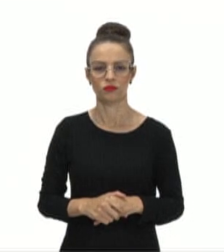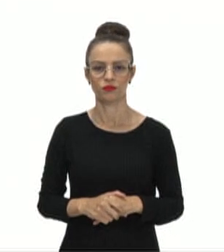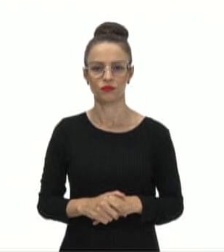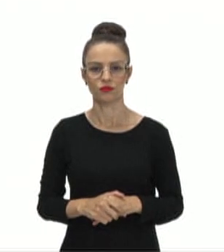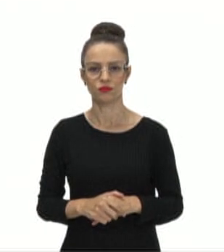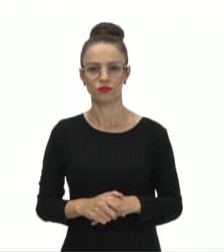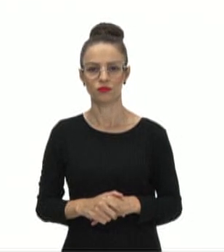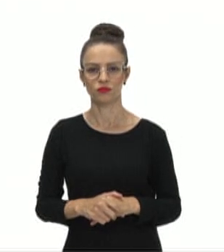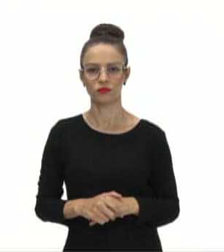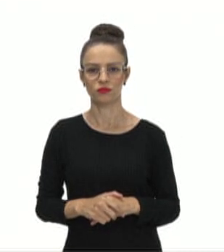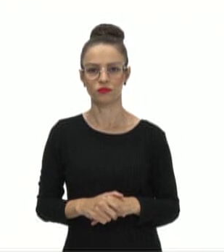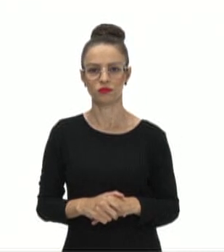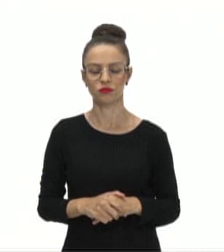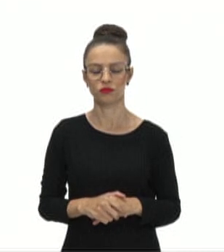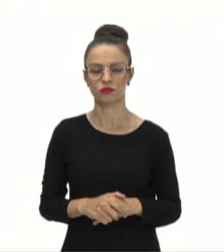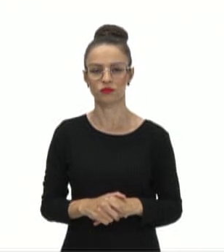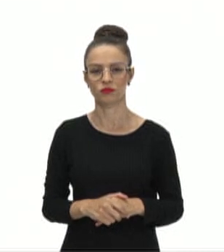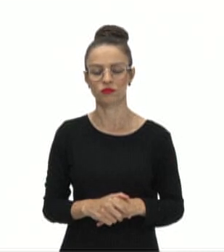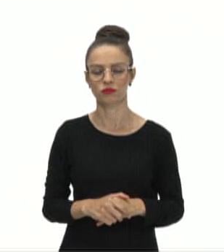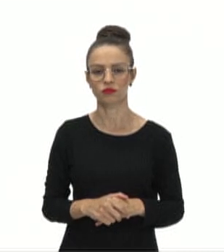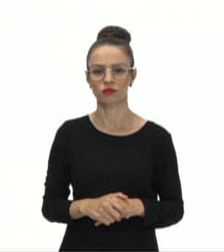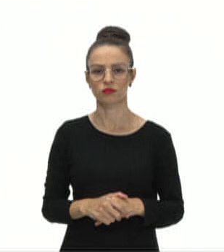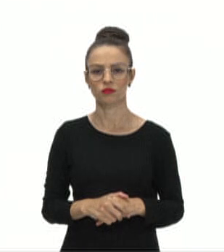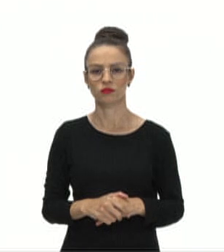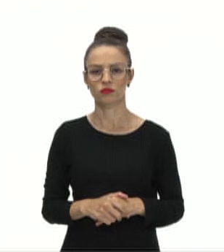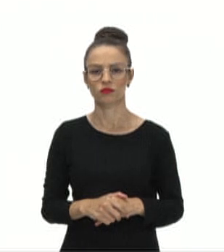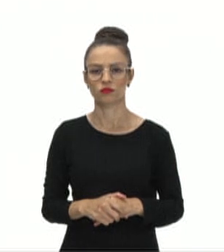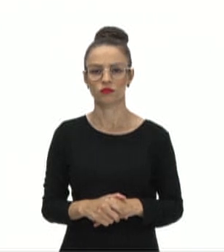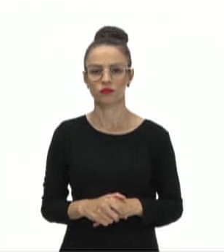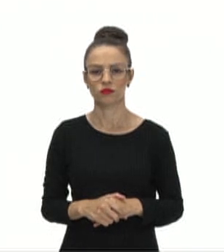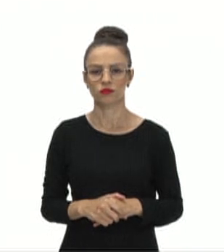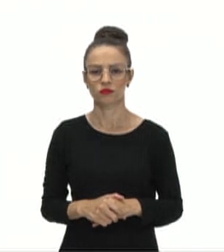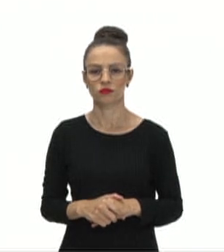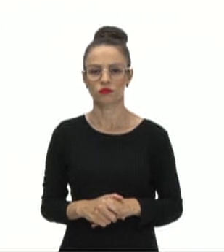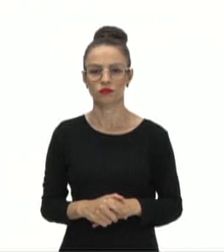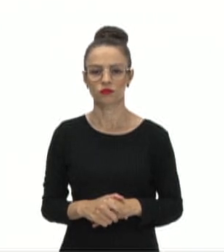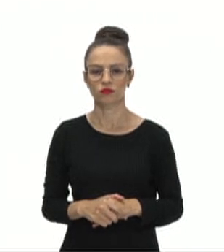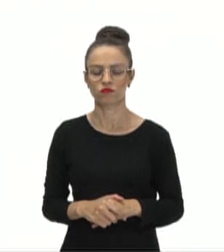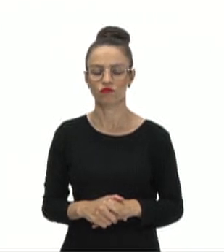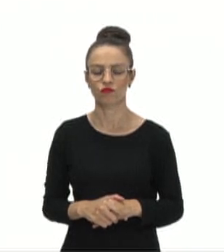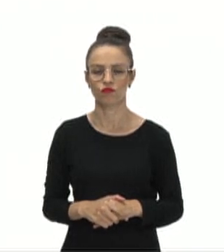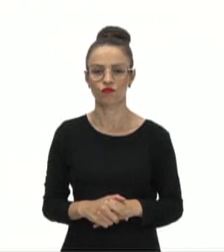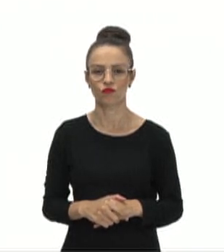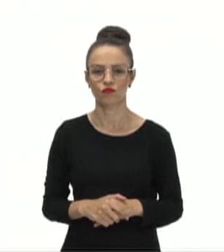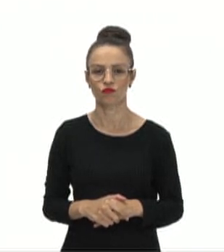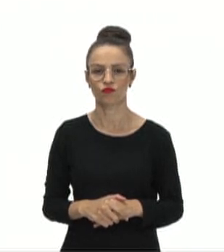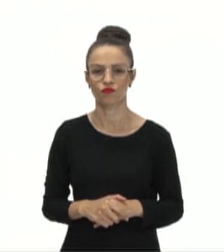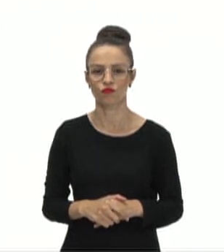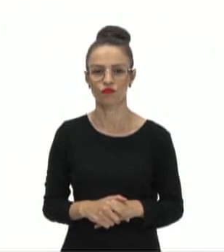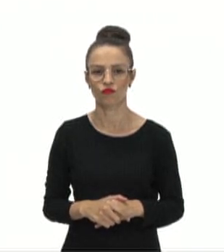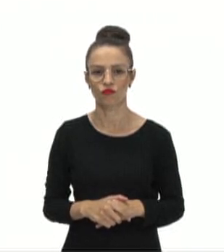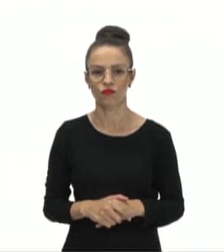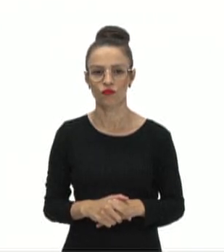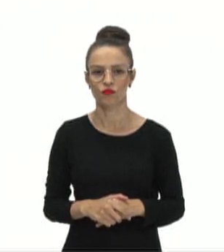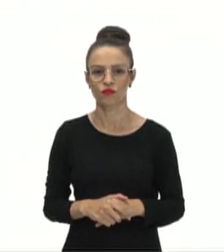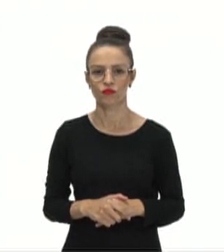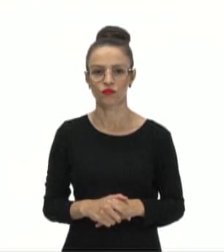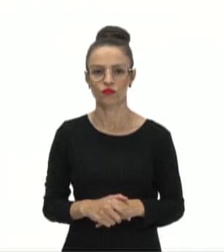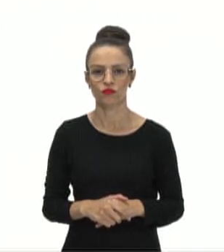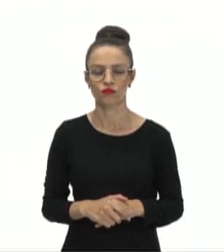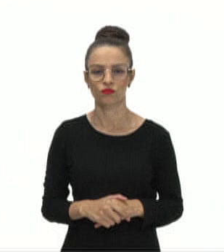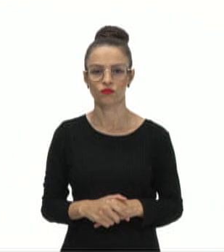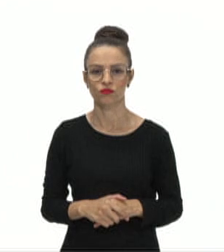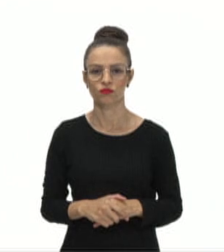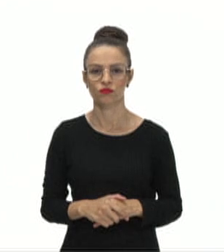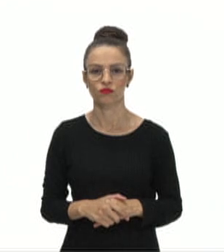apartheid era was for the eradication of racism and for the establishment of a constitutional